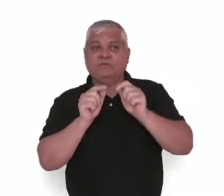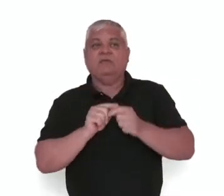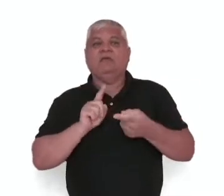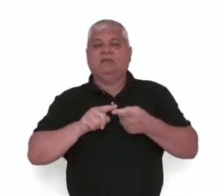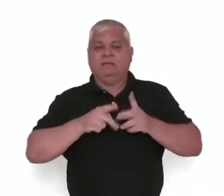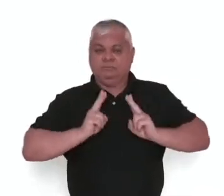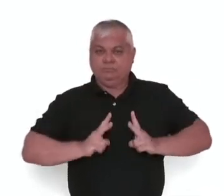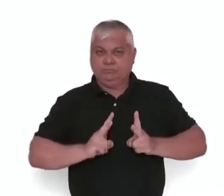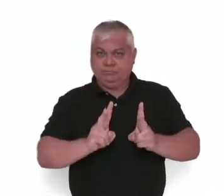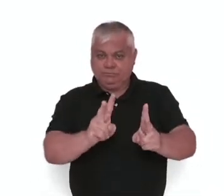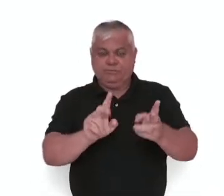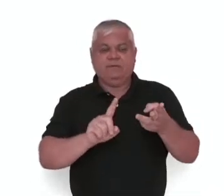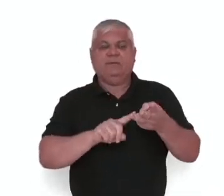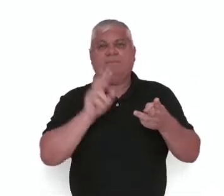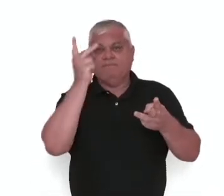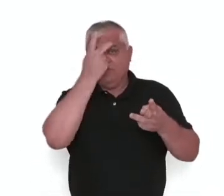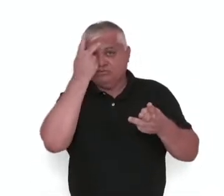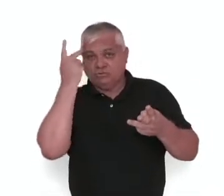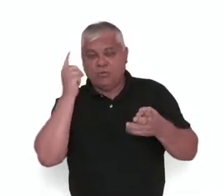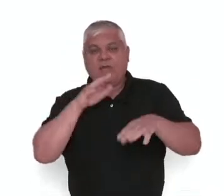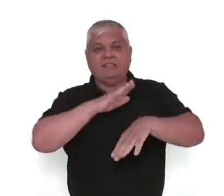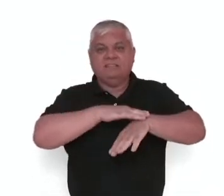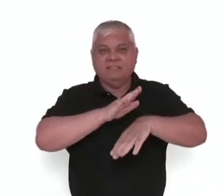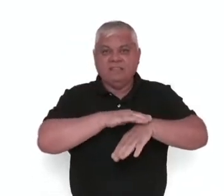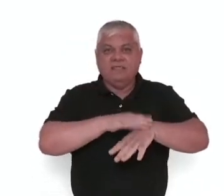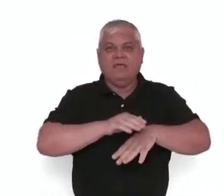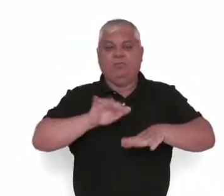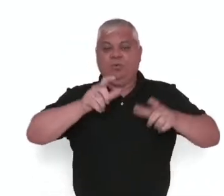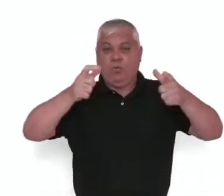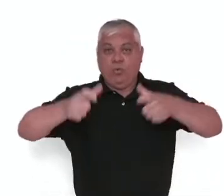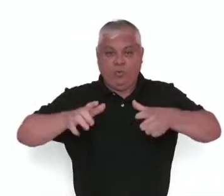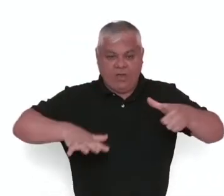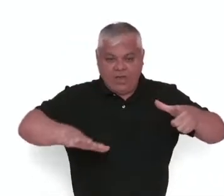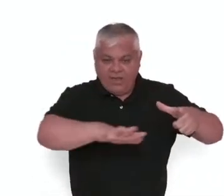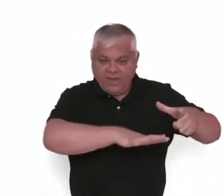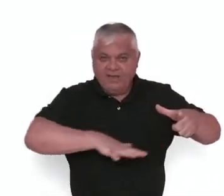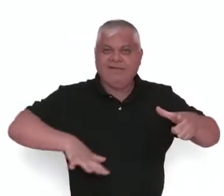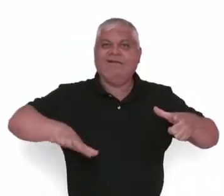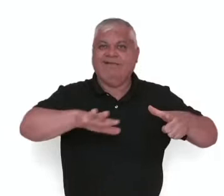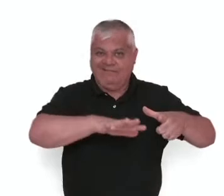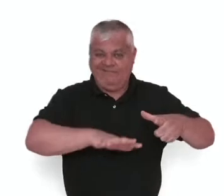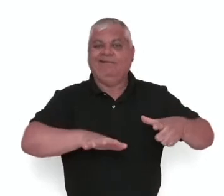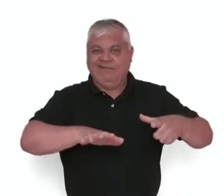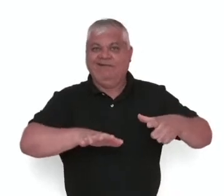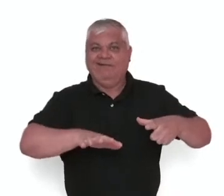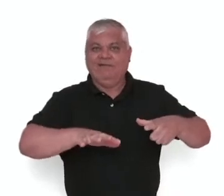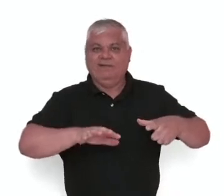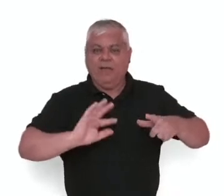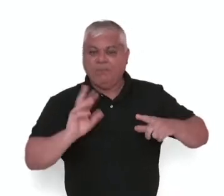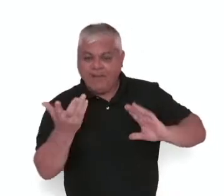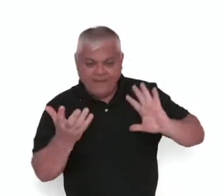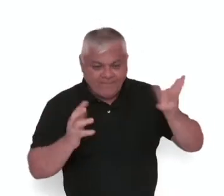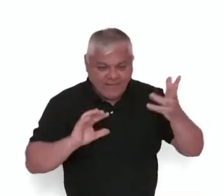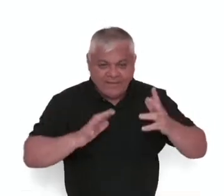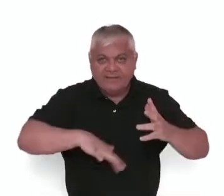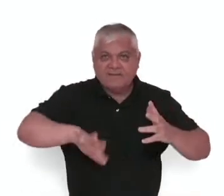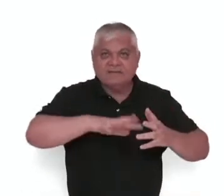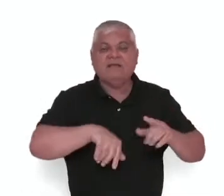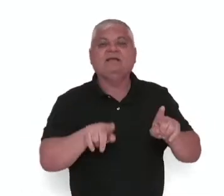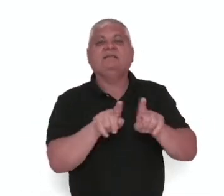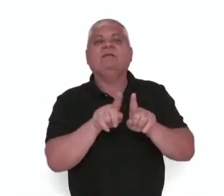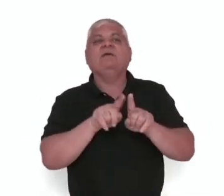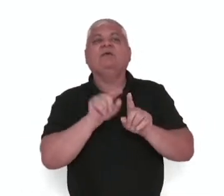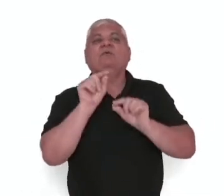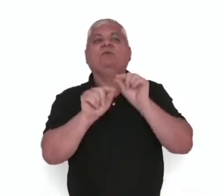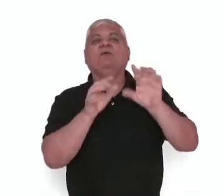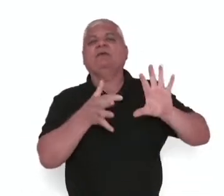sequência de fatos, pessoas, tempo, espaço, que é o ambiente onde tudo acontece, e o enredo, que é a